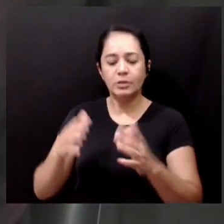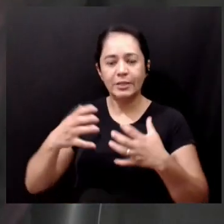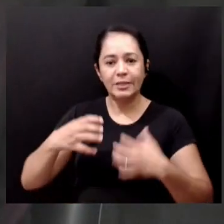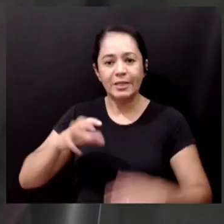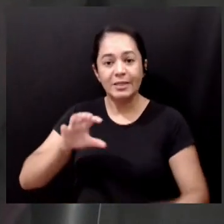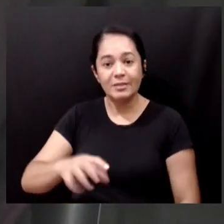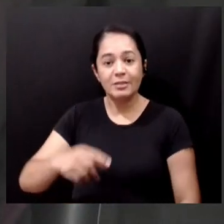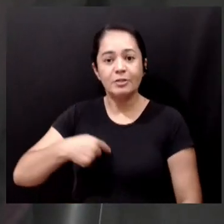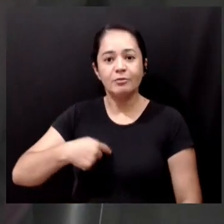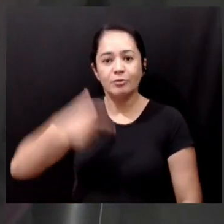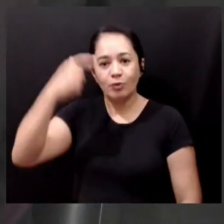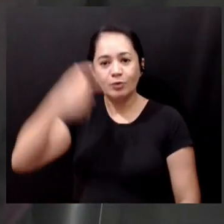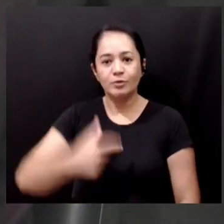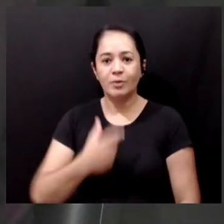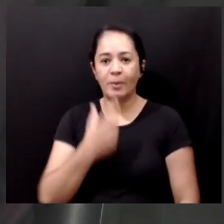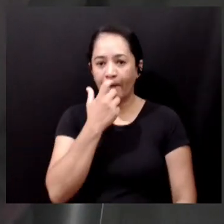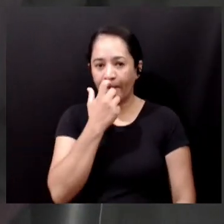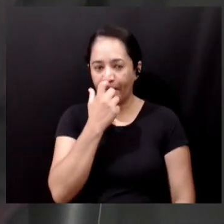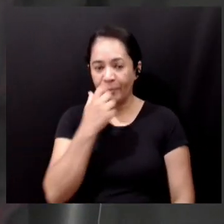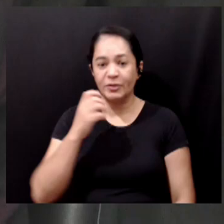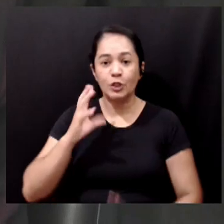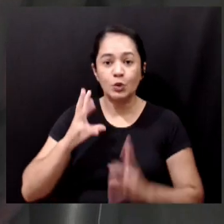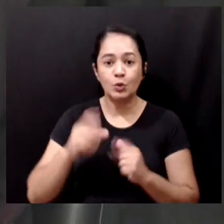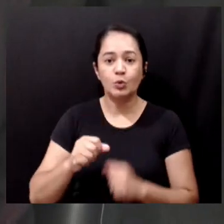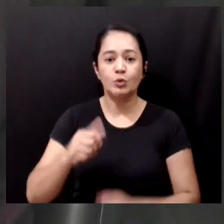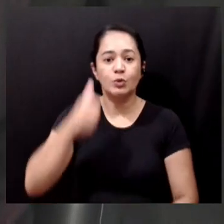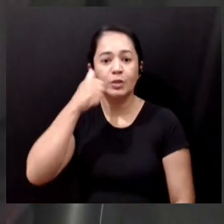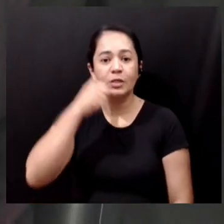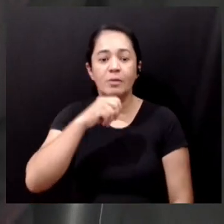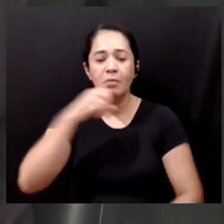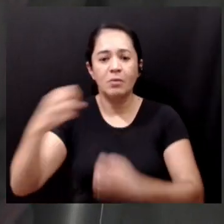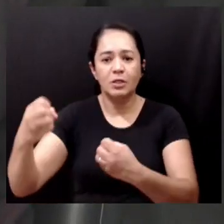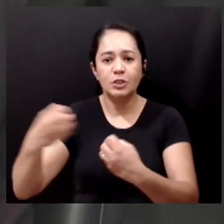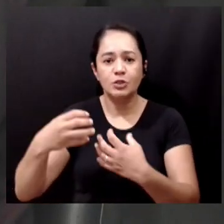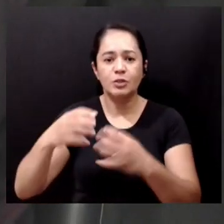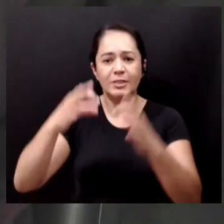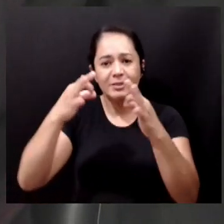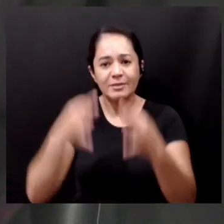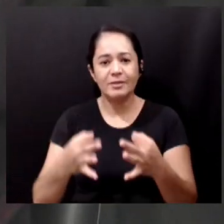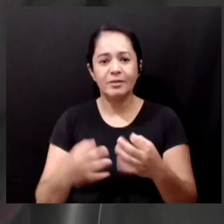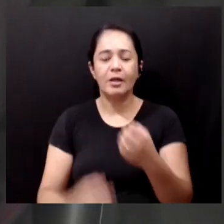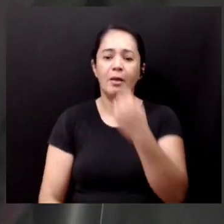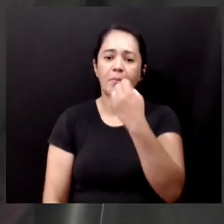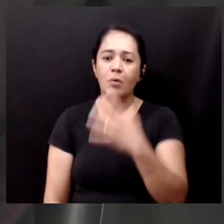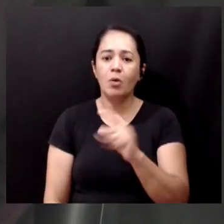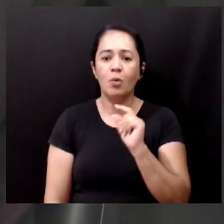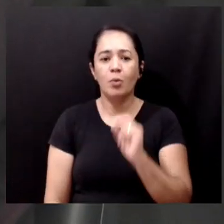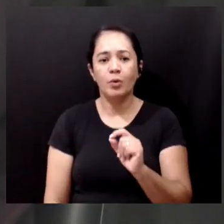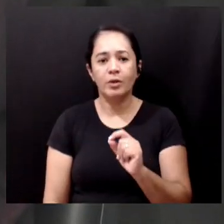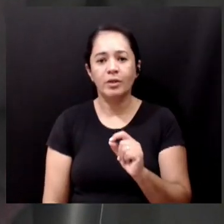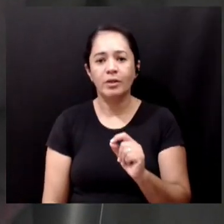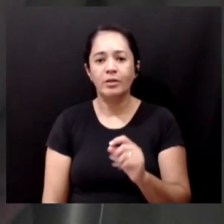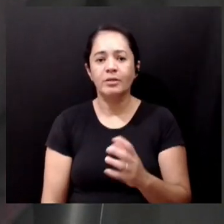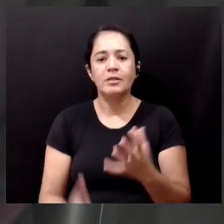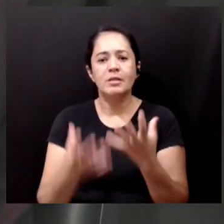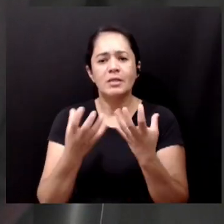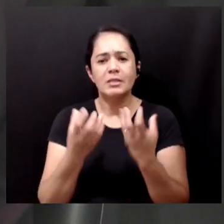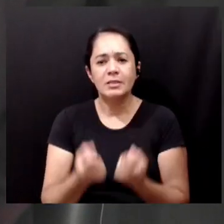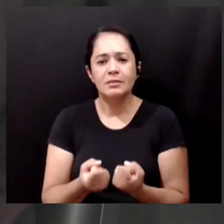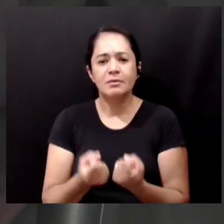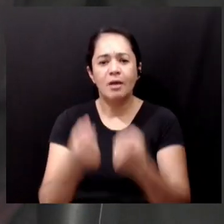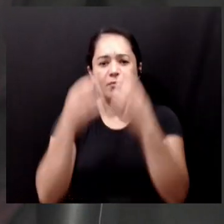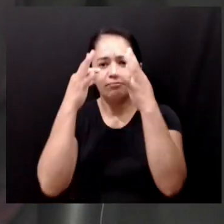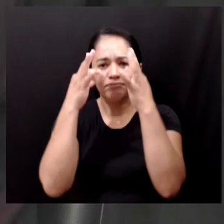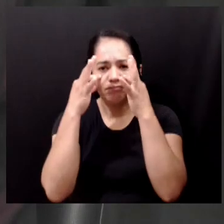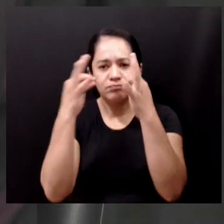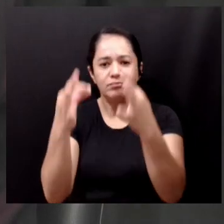ela falou para mim era correto hoje. Então é sempre bom a gente ter esse ouvido aberto e atento e também estar